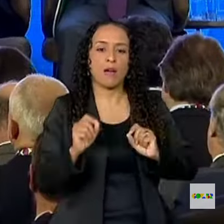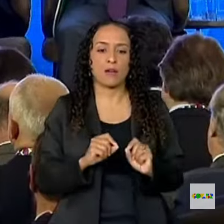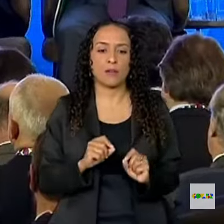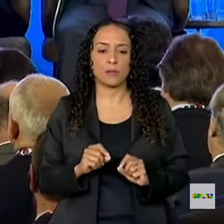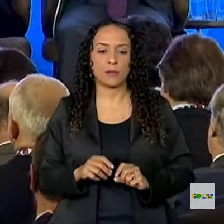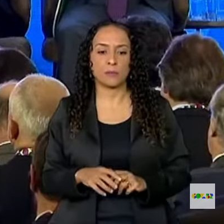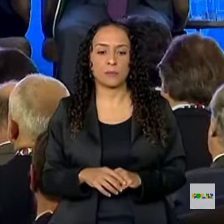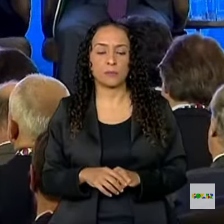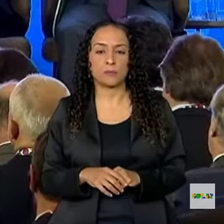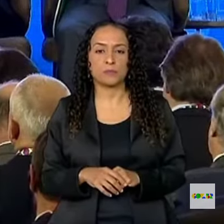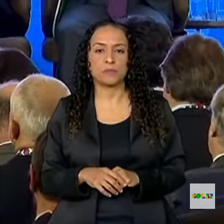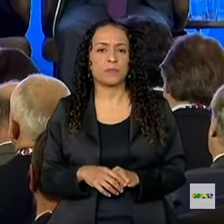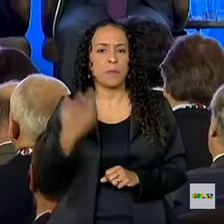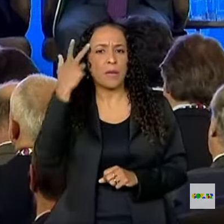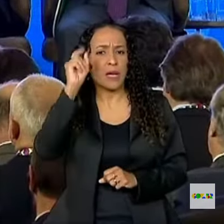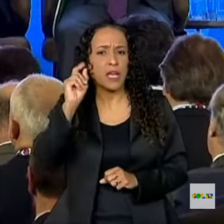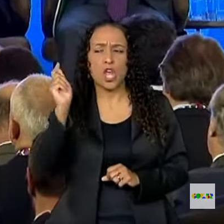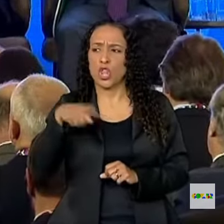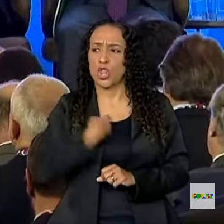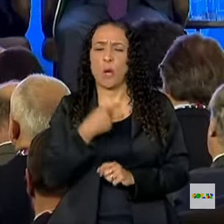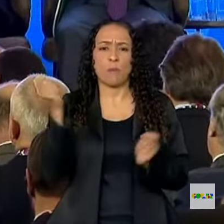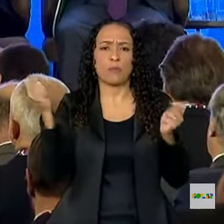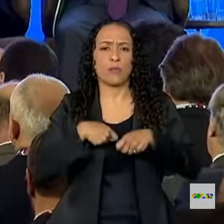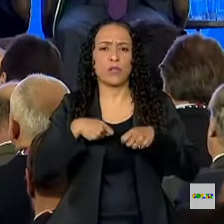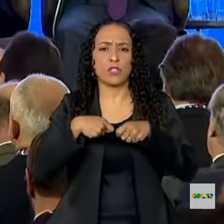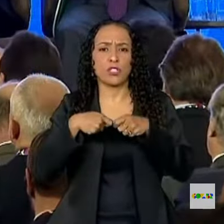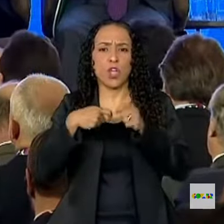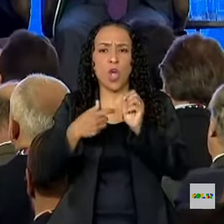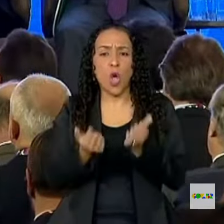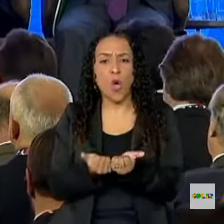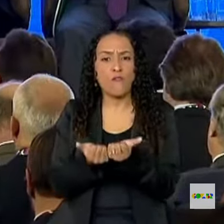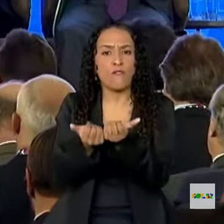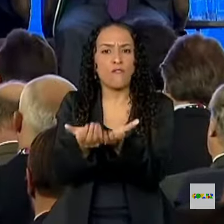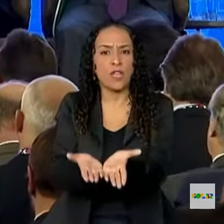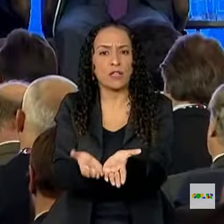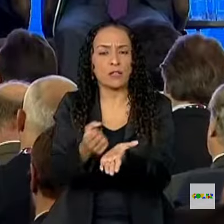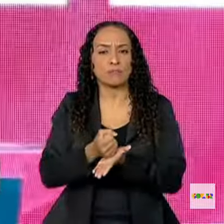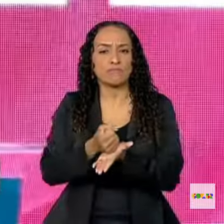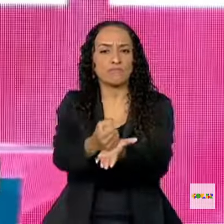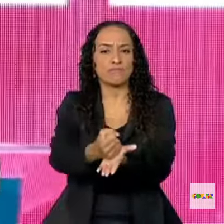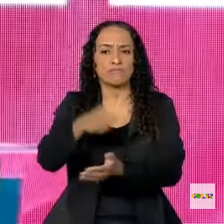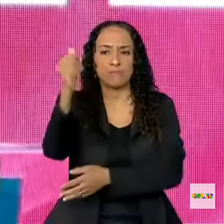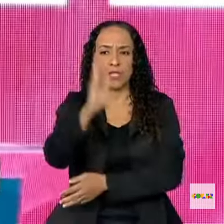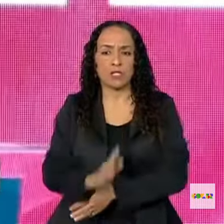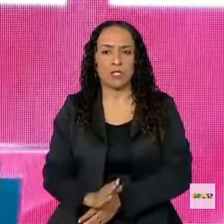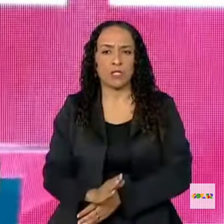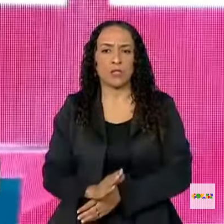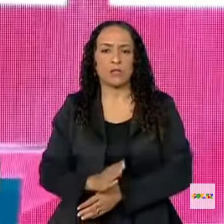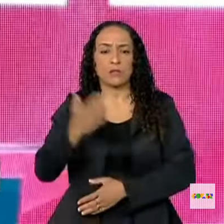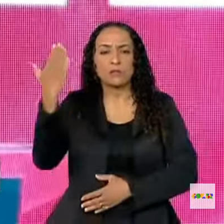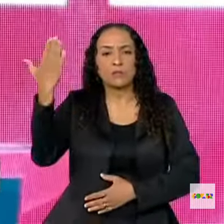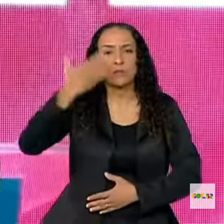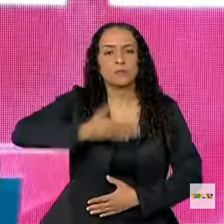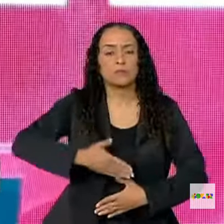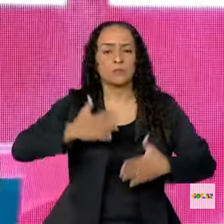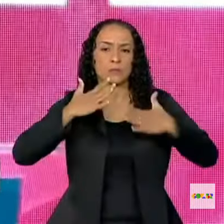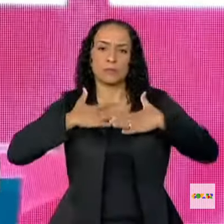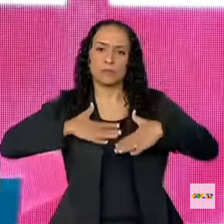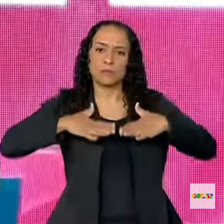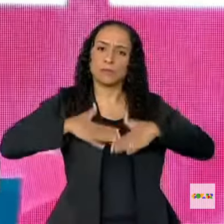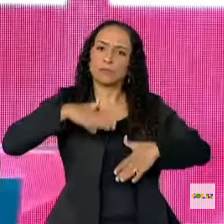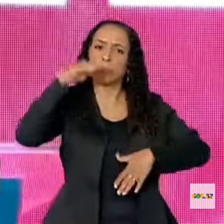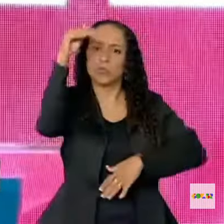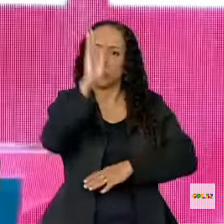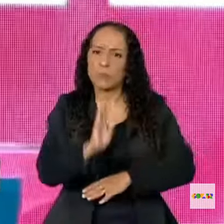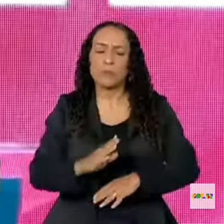países para que a gente pudesse oferecer ao Brasil a serenidade e a tranquilidade que o país